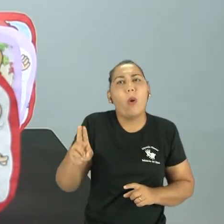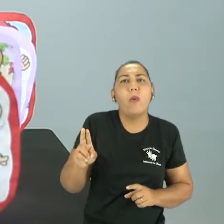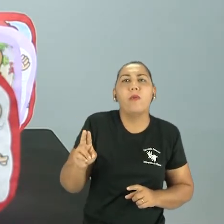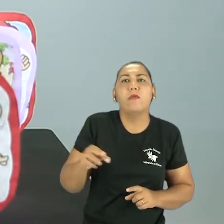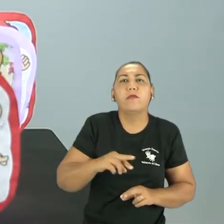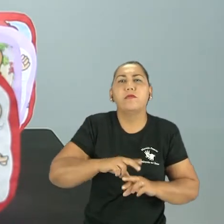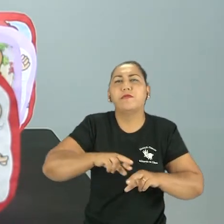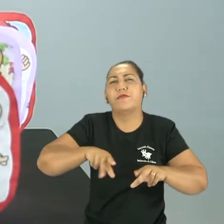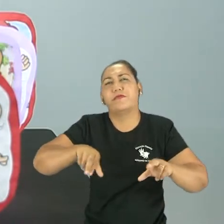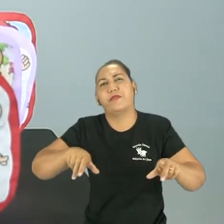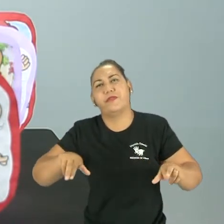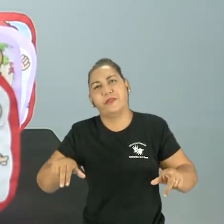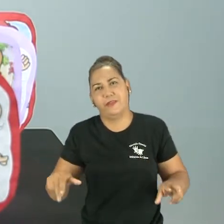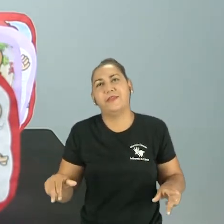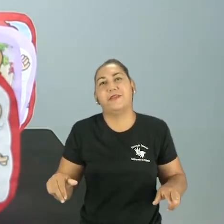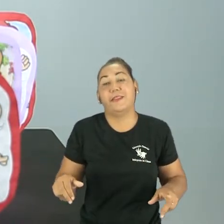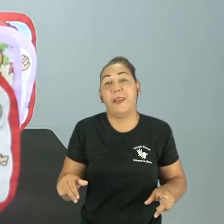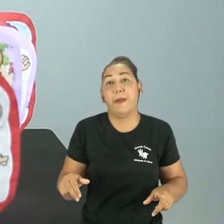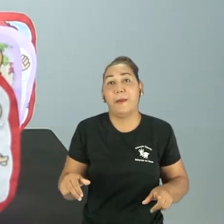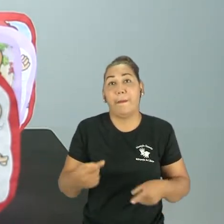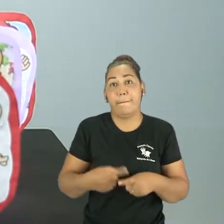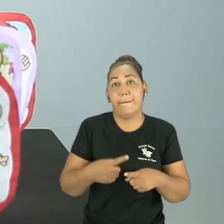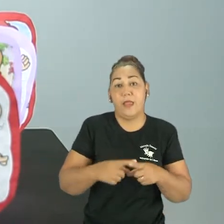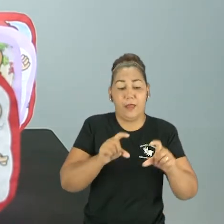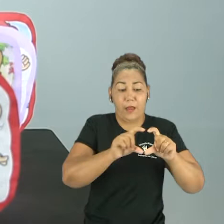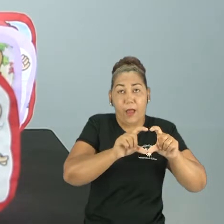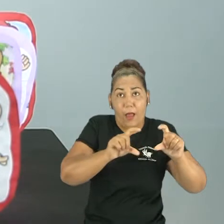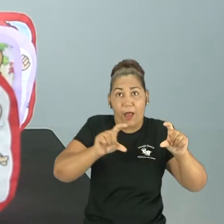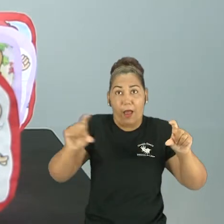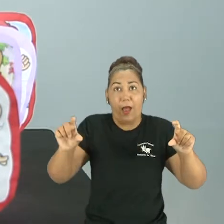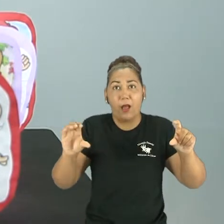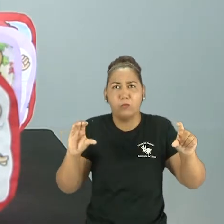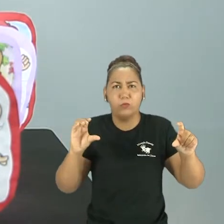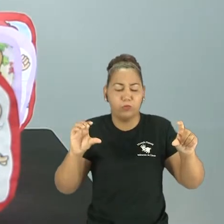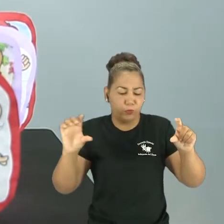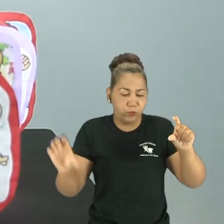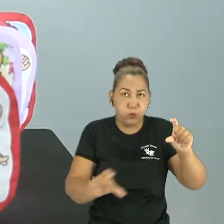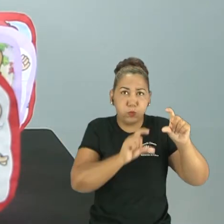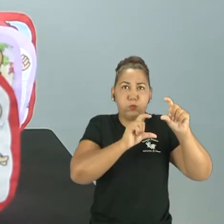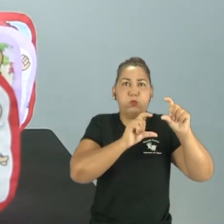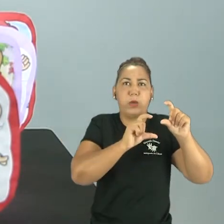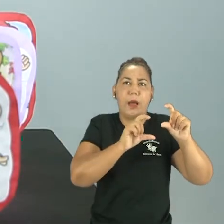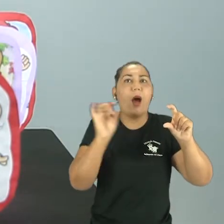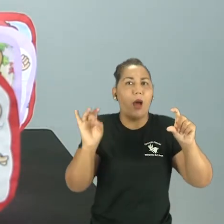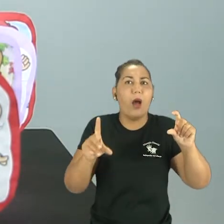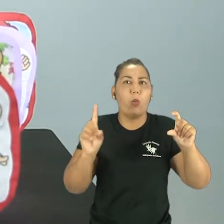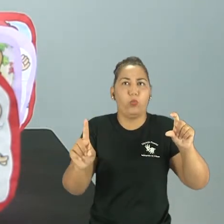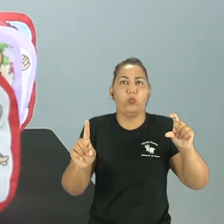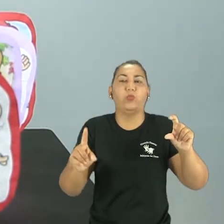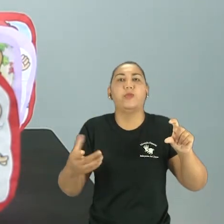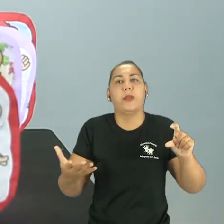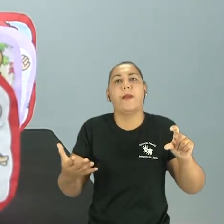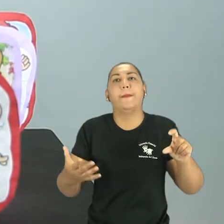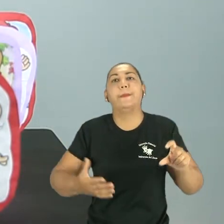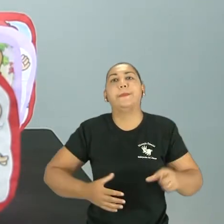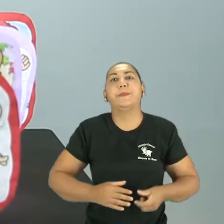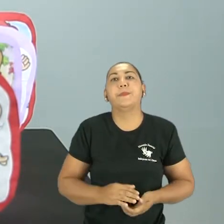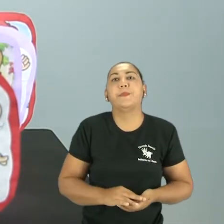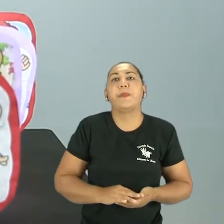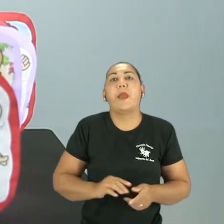Quando fala em tirinha, é só uma pequena parte. Mas todos eles, de fato,